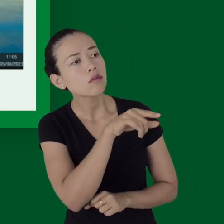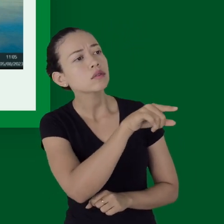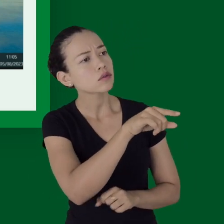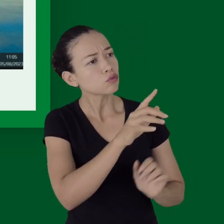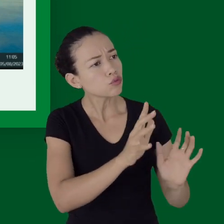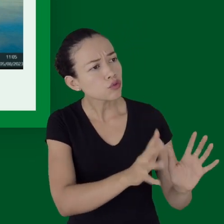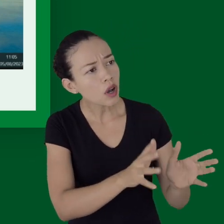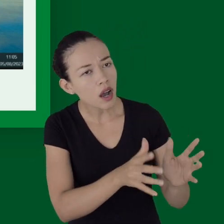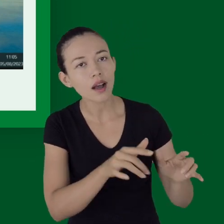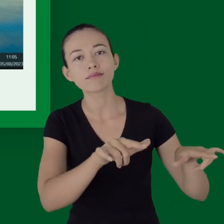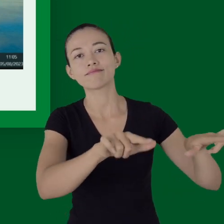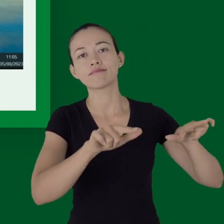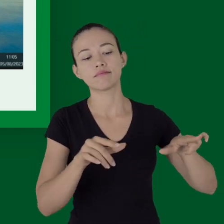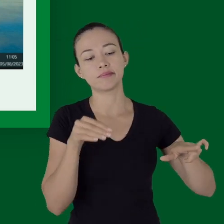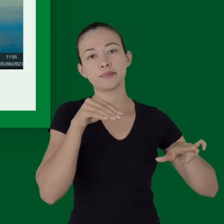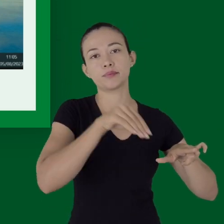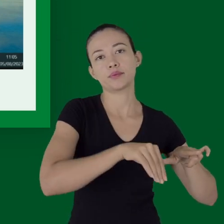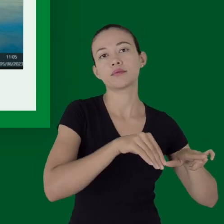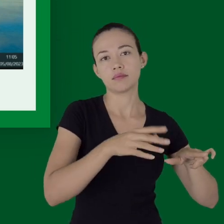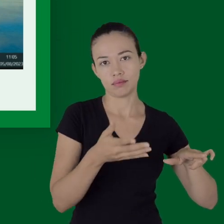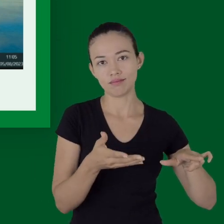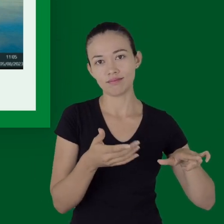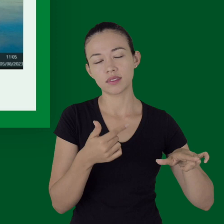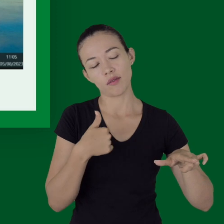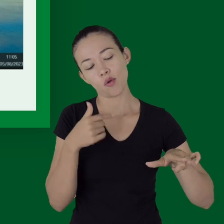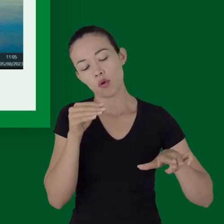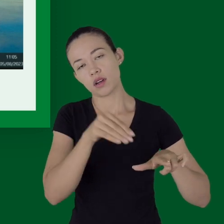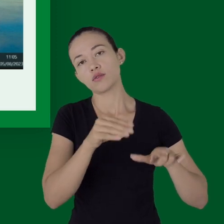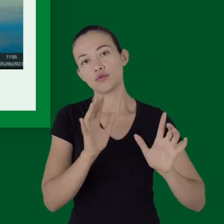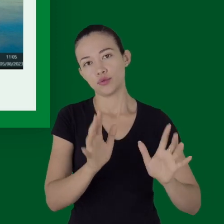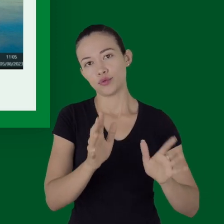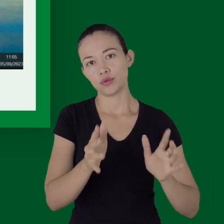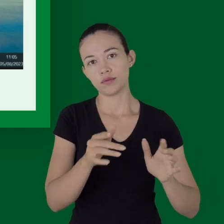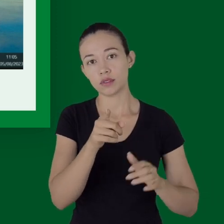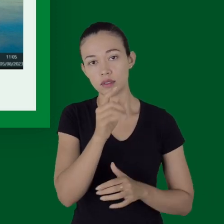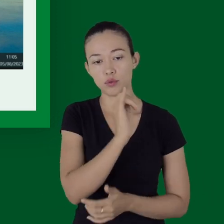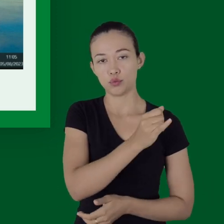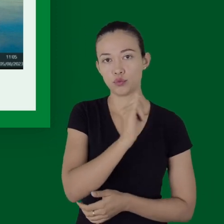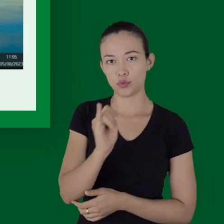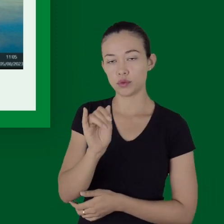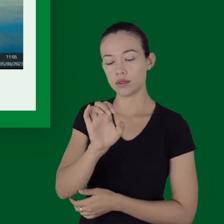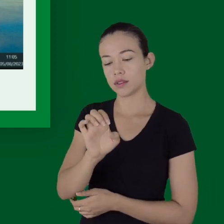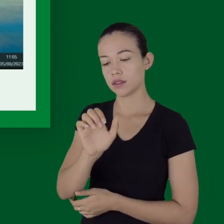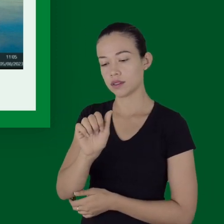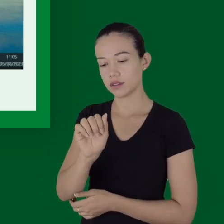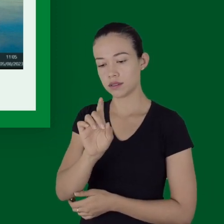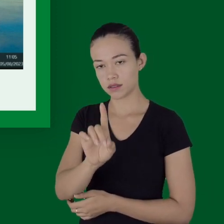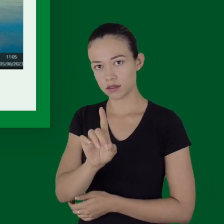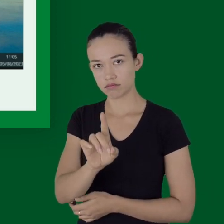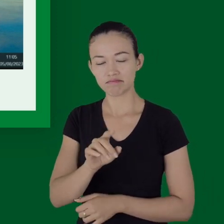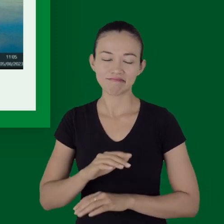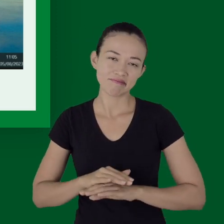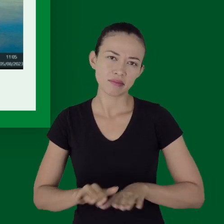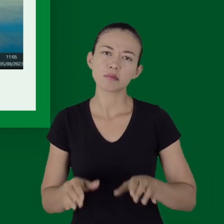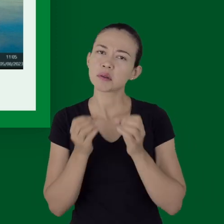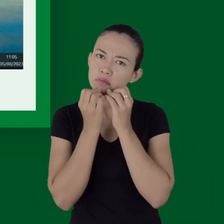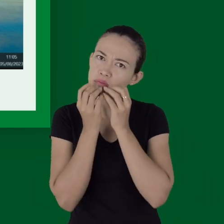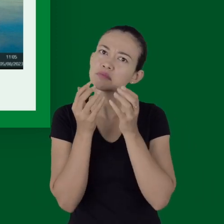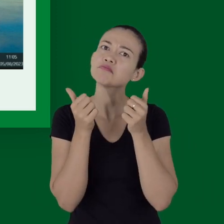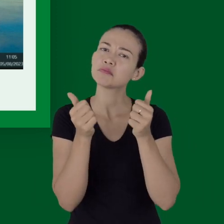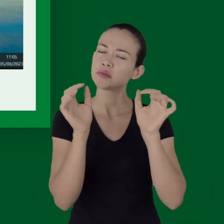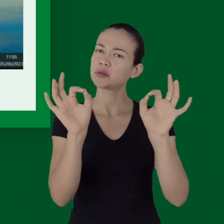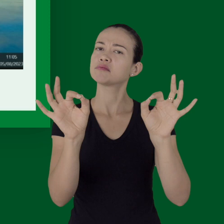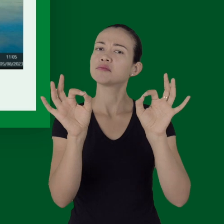Entendi. Então, no seu certificado, eu já vou colocar que você foi instrutor EAD. É isso.